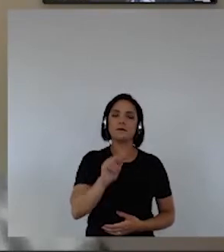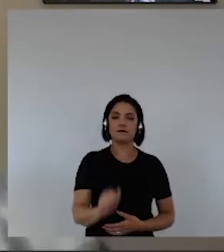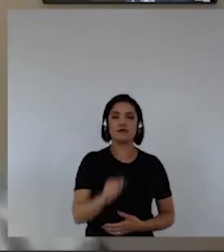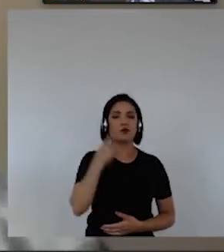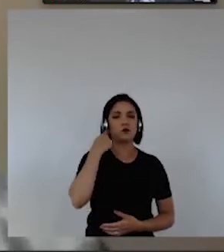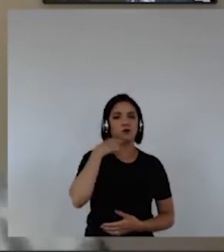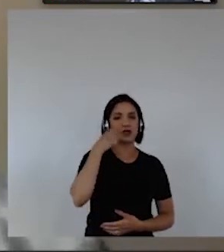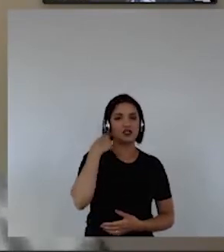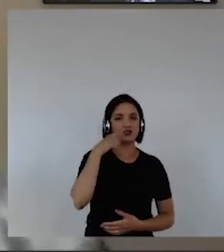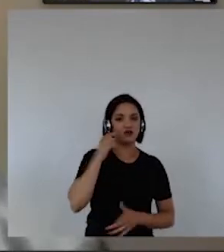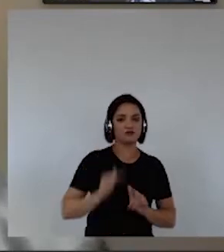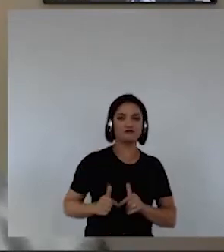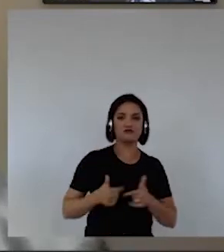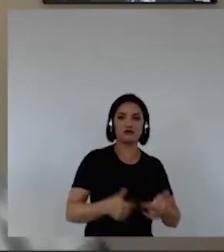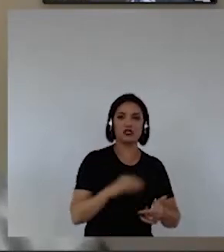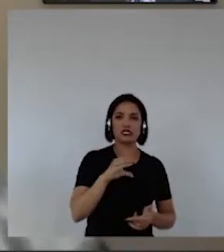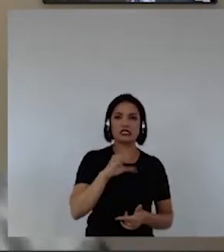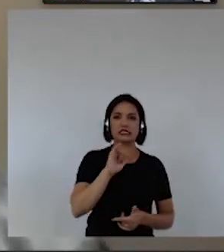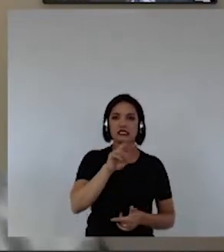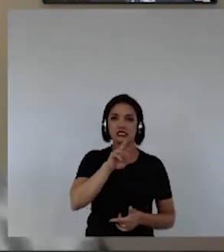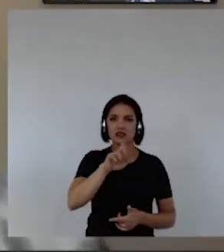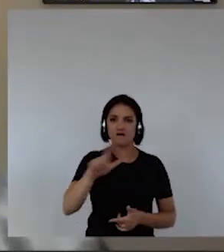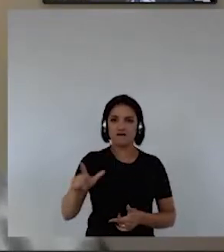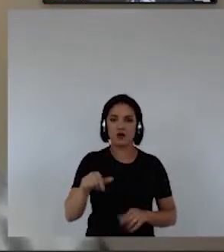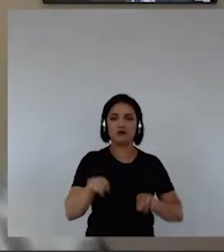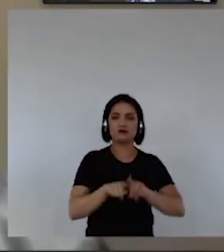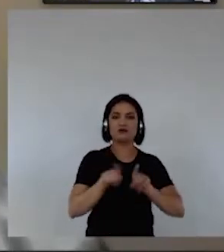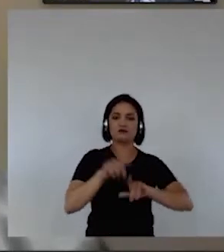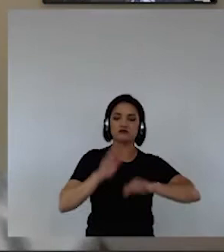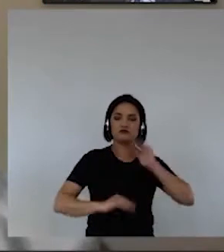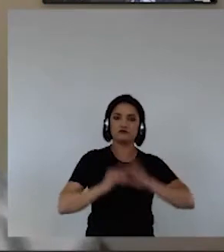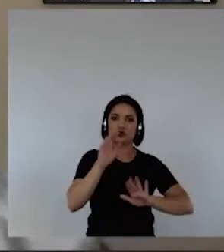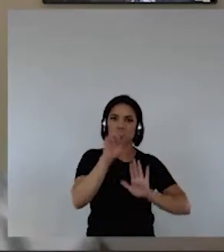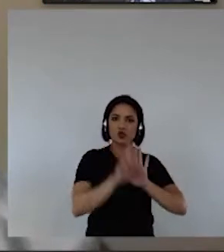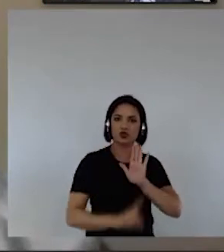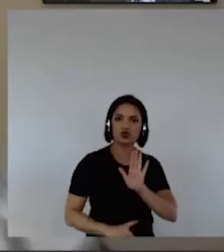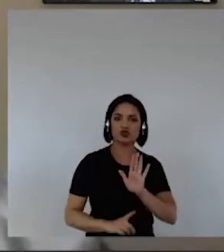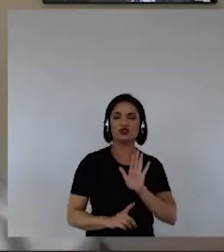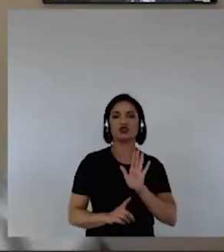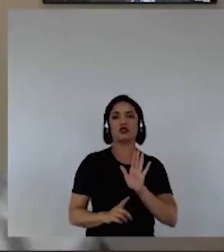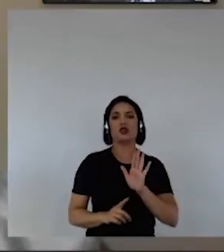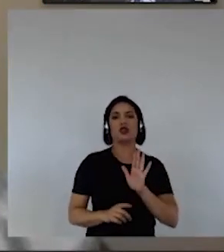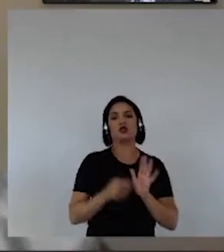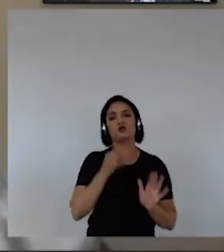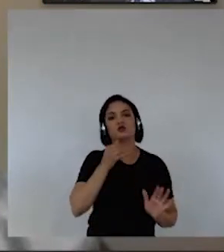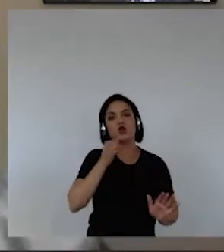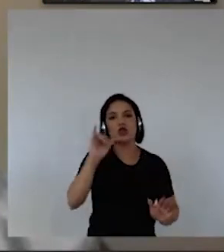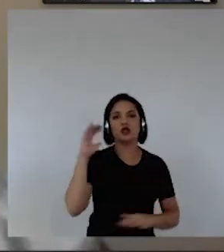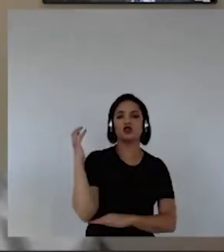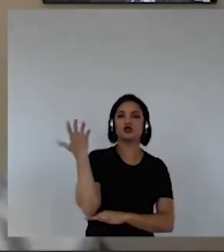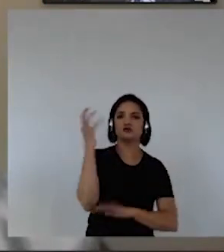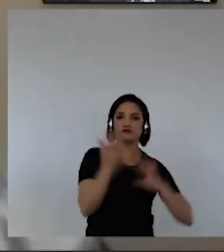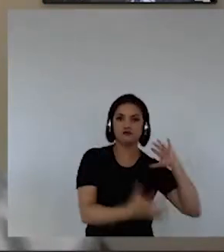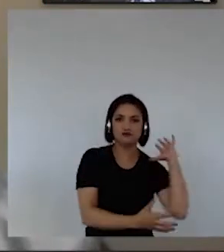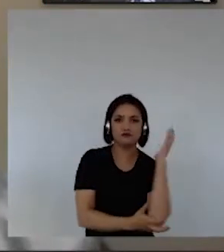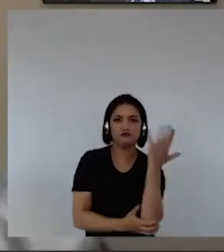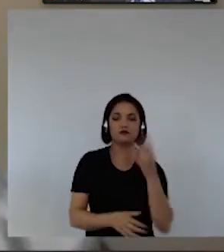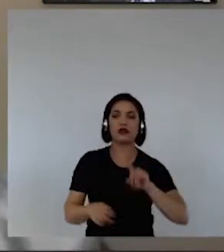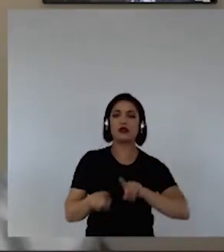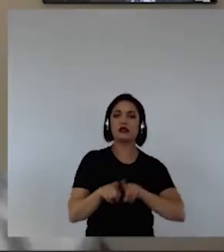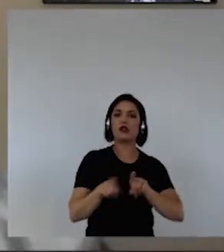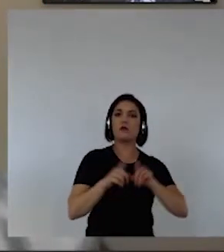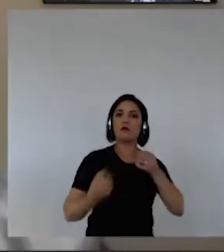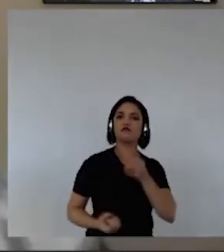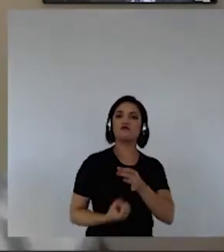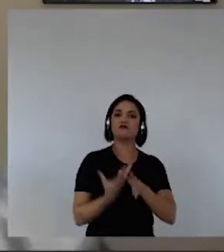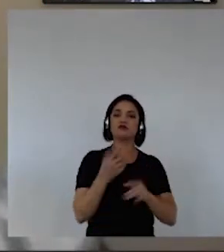advogada, atuante na área civil, especialista em direito de energia e direito ambiental, sócia